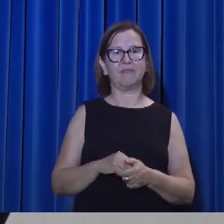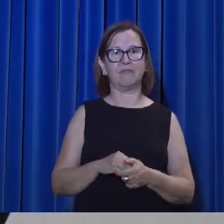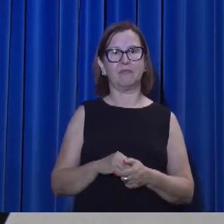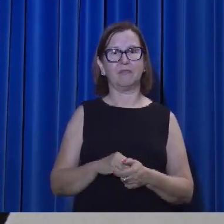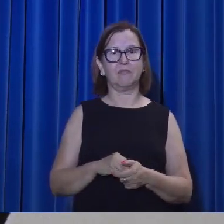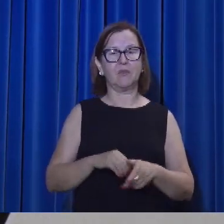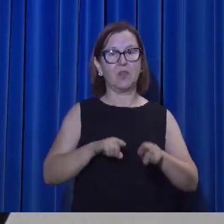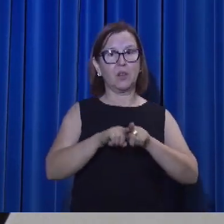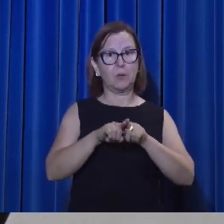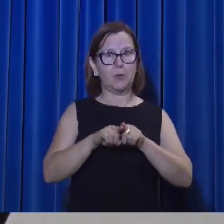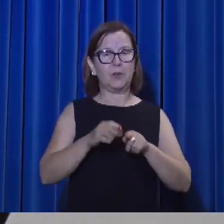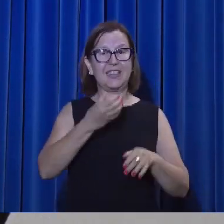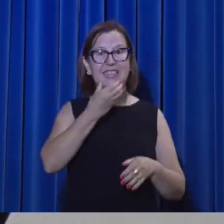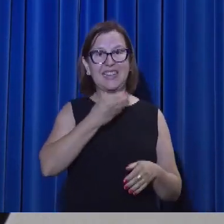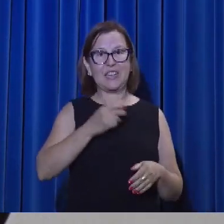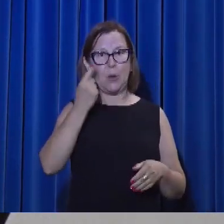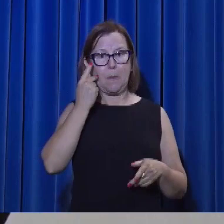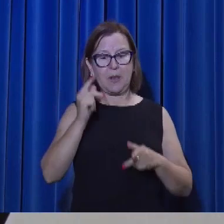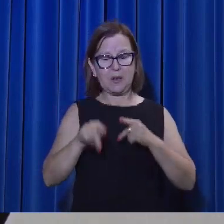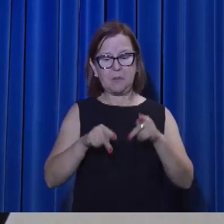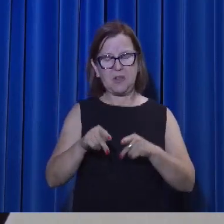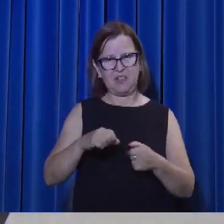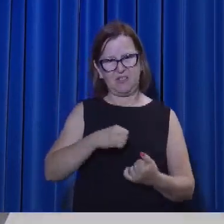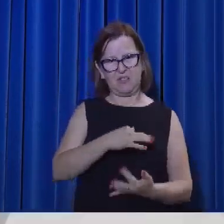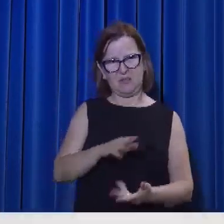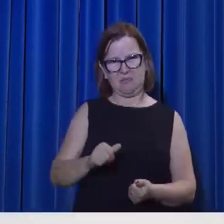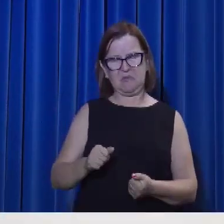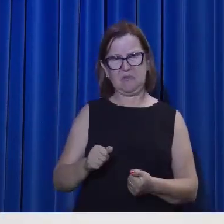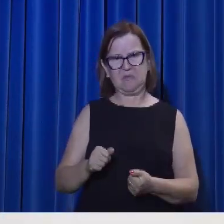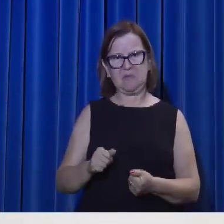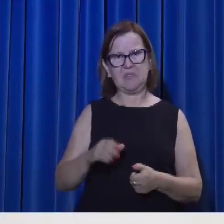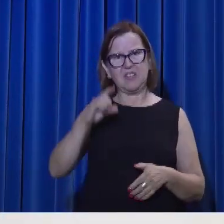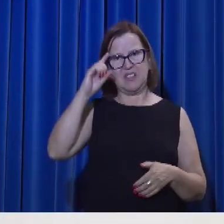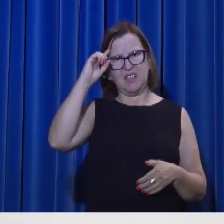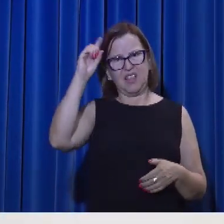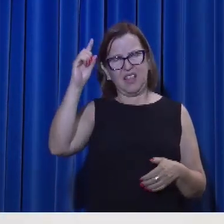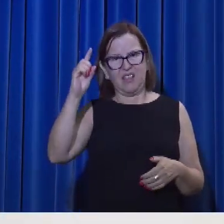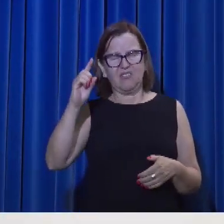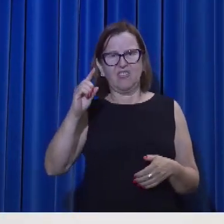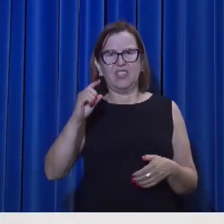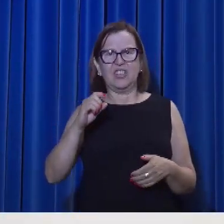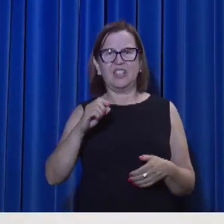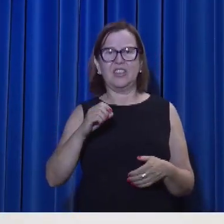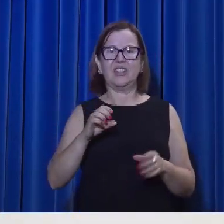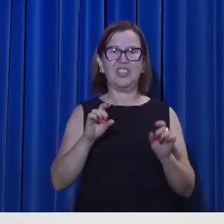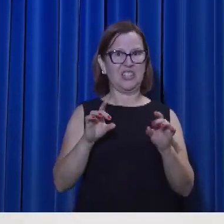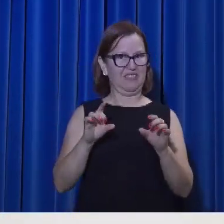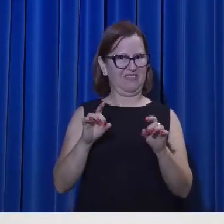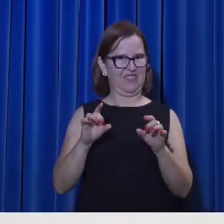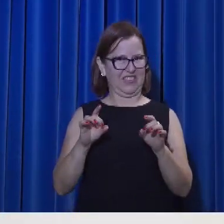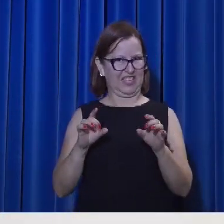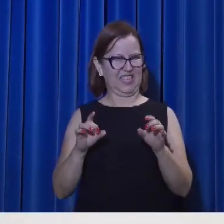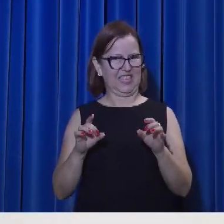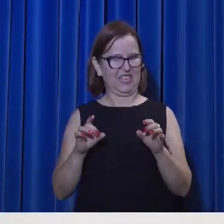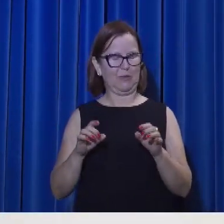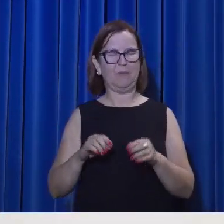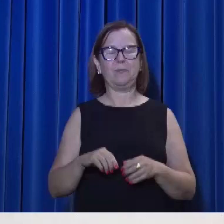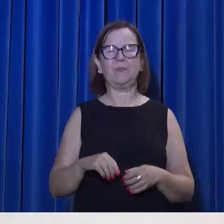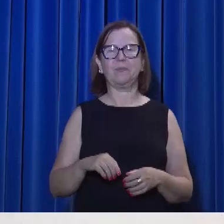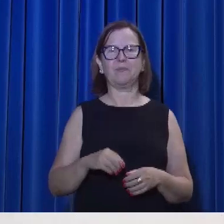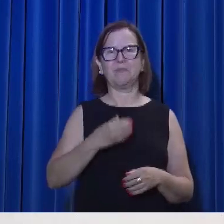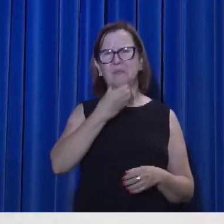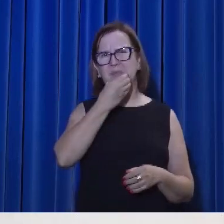Meus irmãos, o Natal para o mundo é uma data comercial. É o Papai Noel,